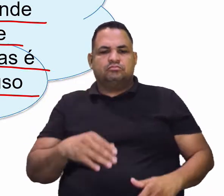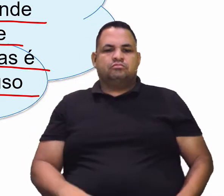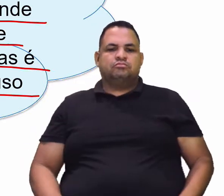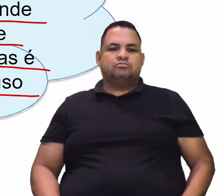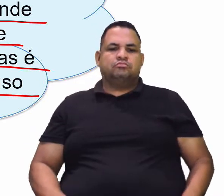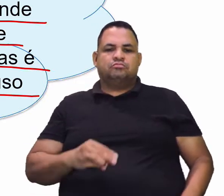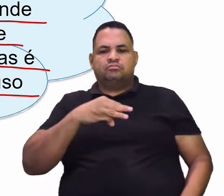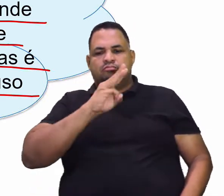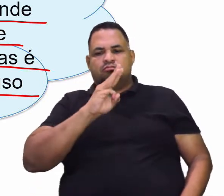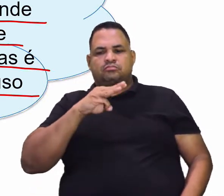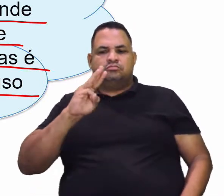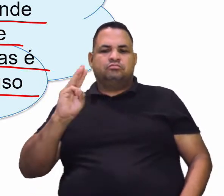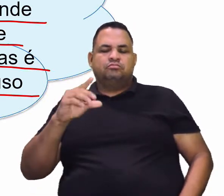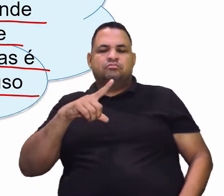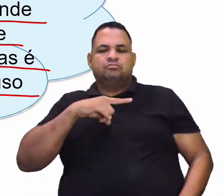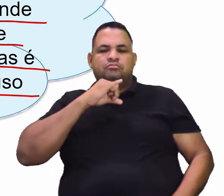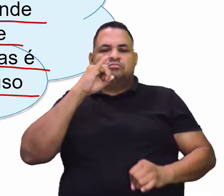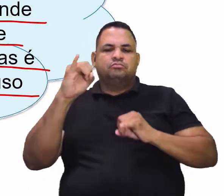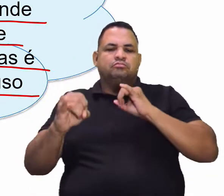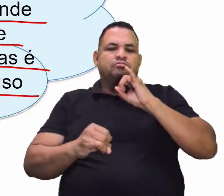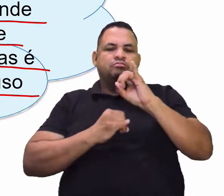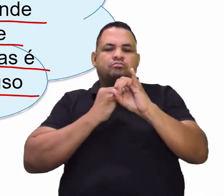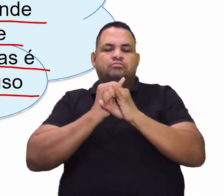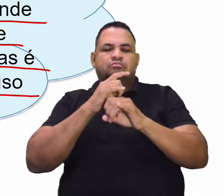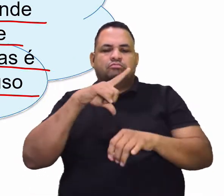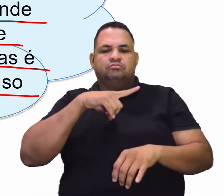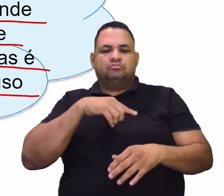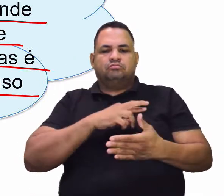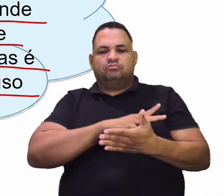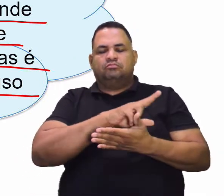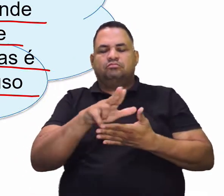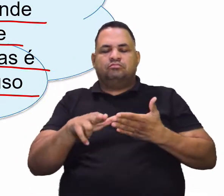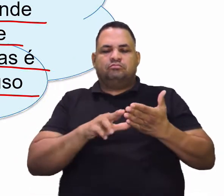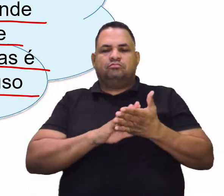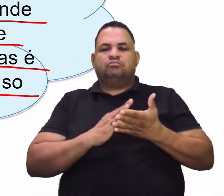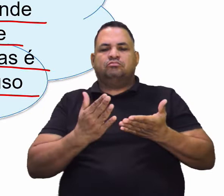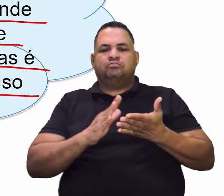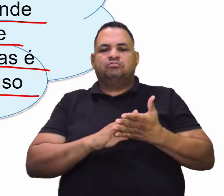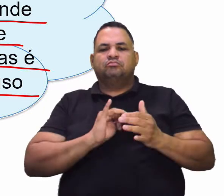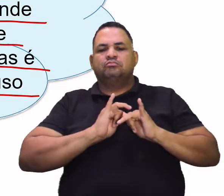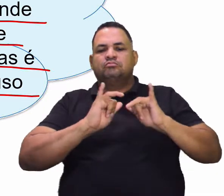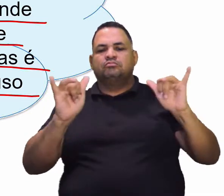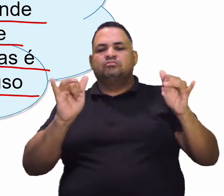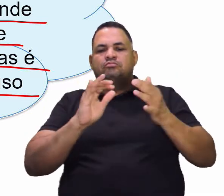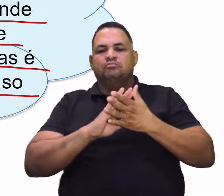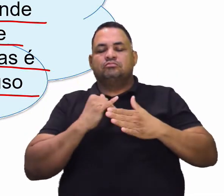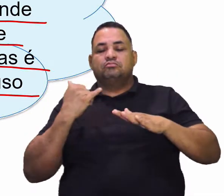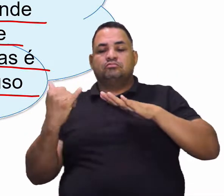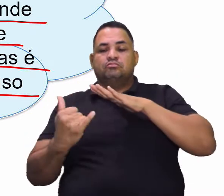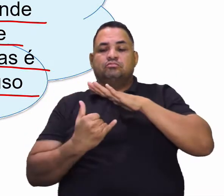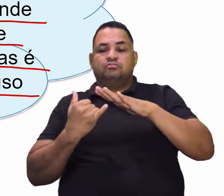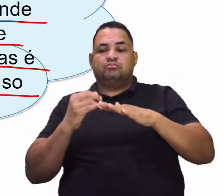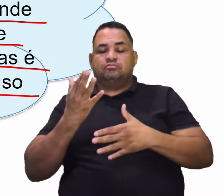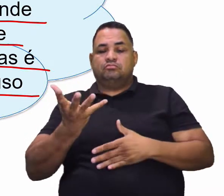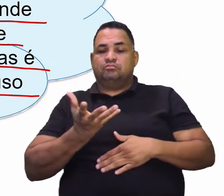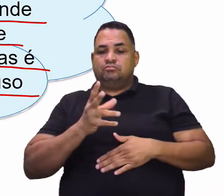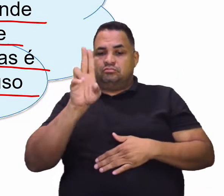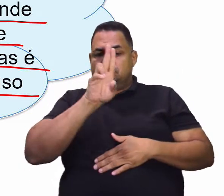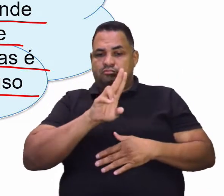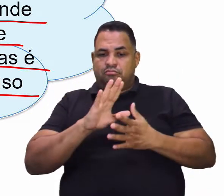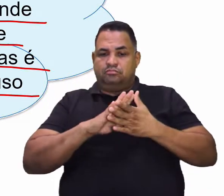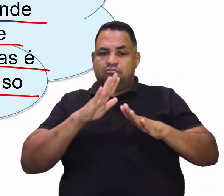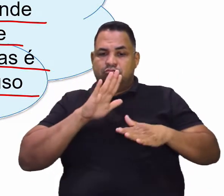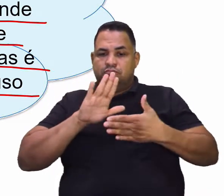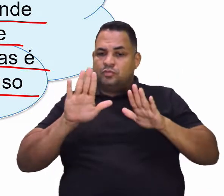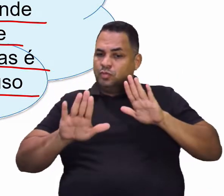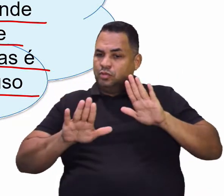Wide Web, na internet tem várias informações. Quer usar de forma informal? Beleza, mas cuidado, porque isso